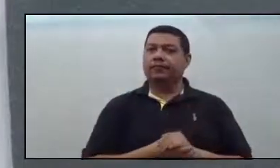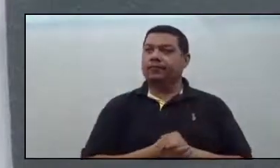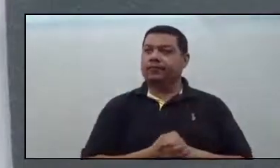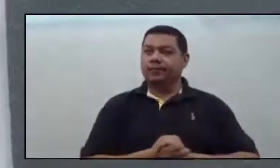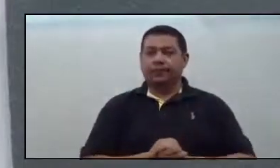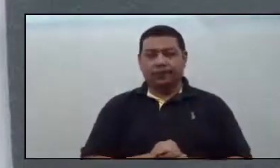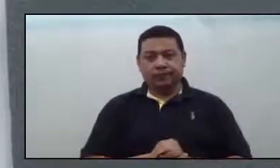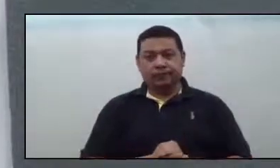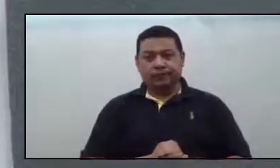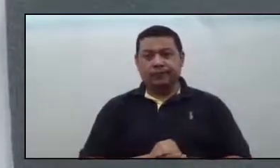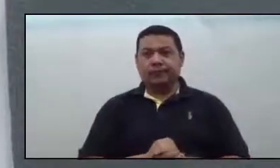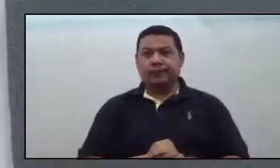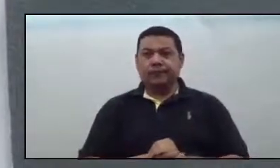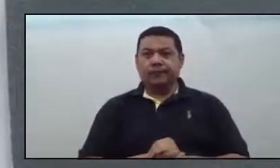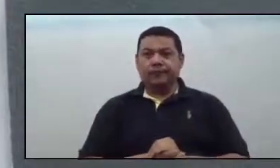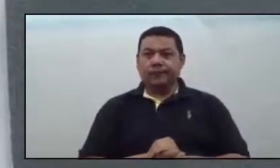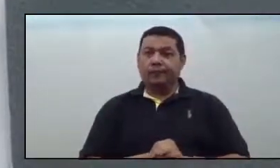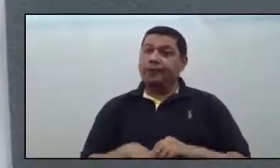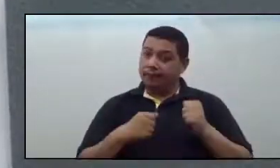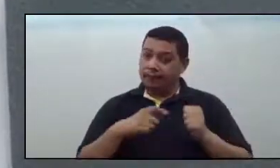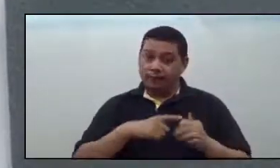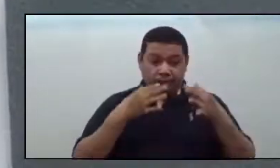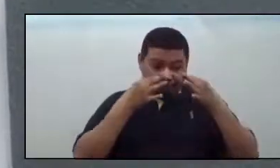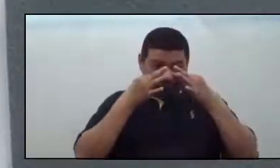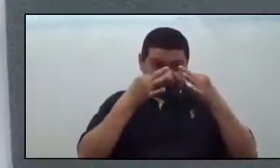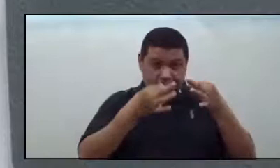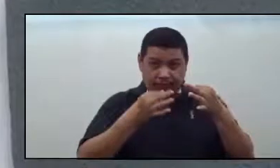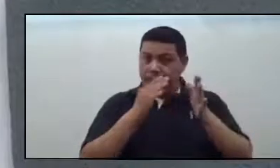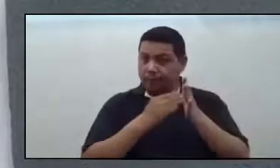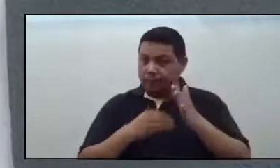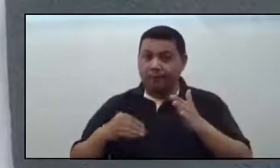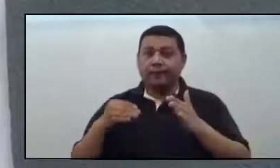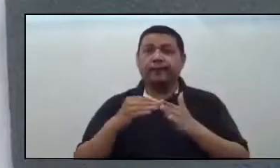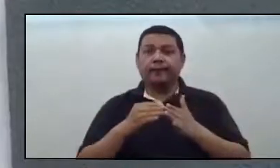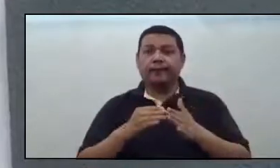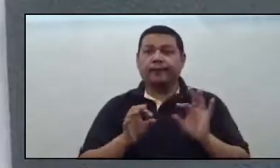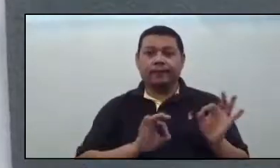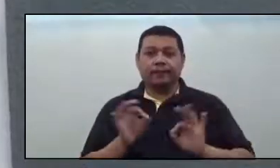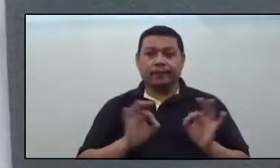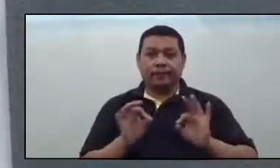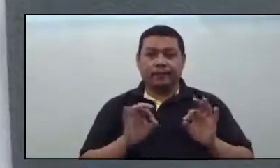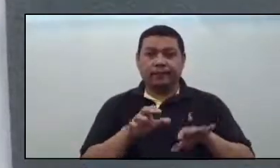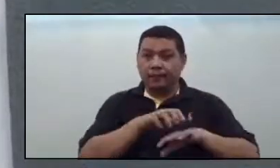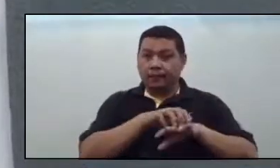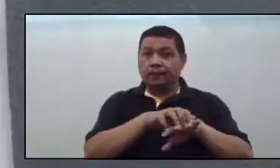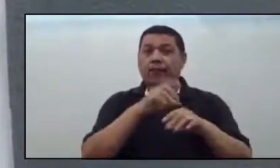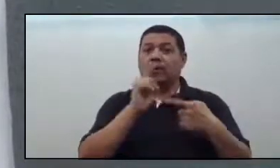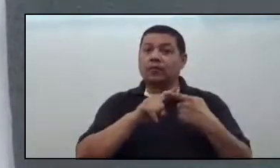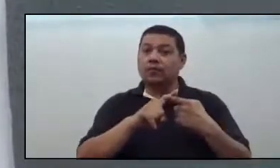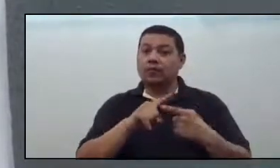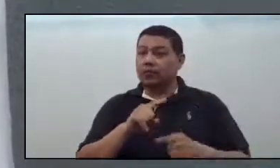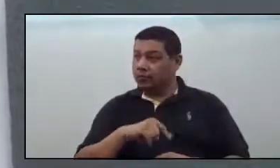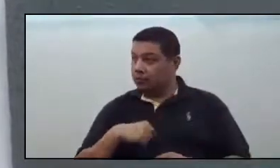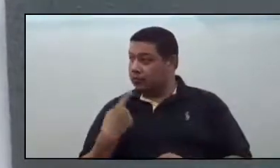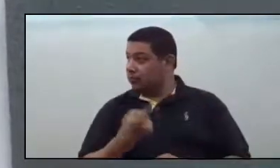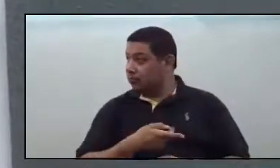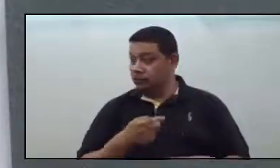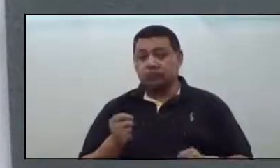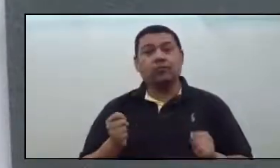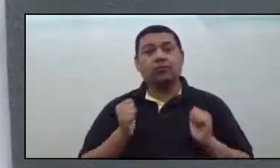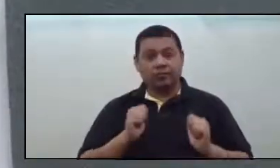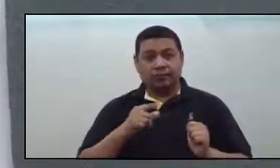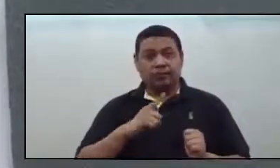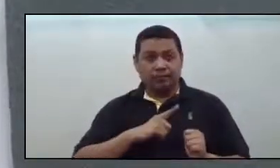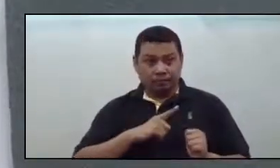efetivamente tratar com atenção todo esse planejamento na área de turismo para que possamos gerar